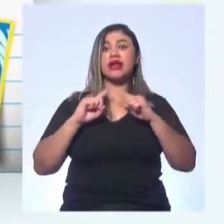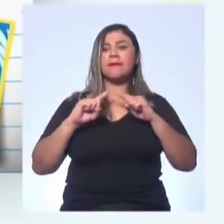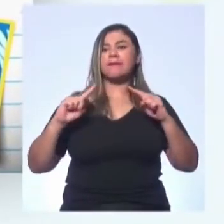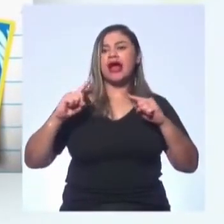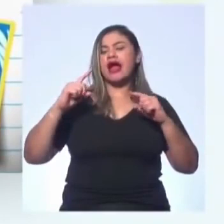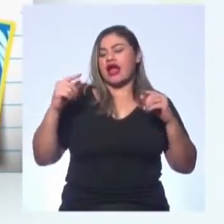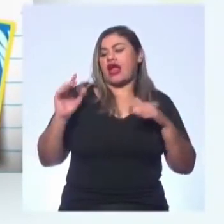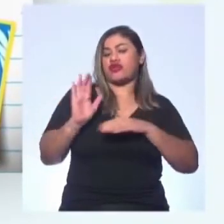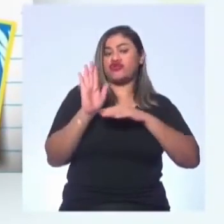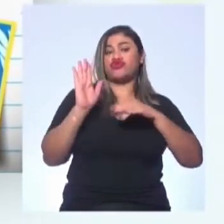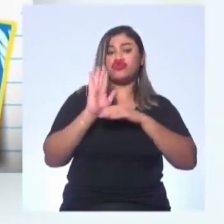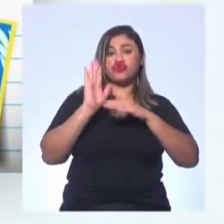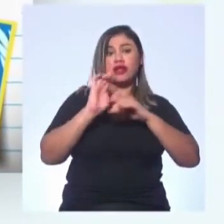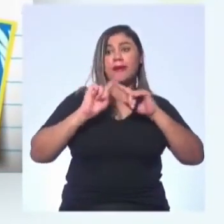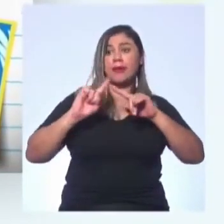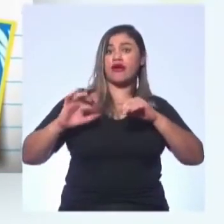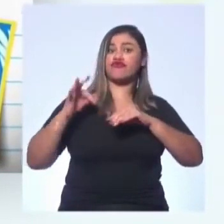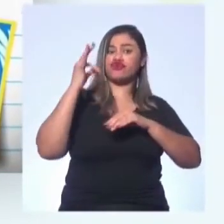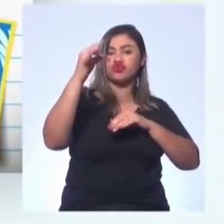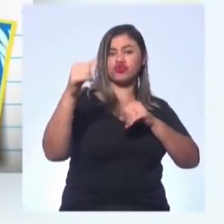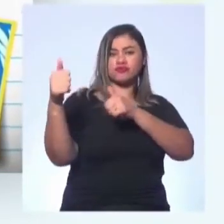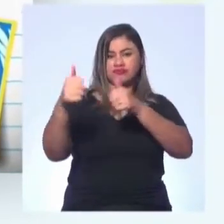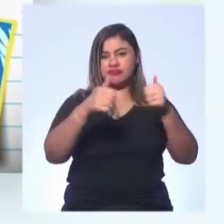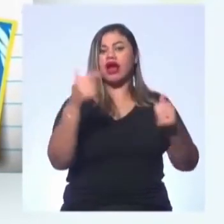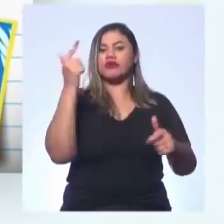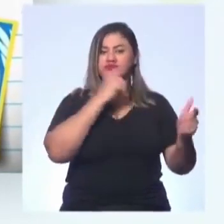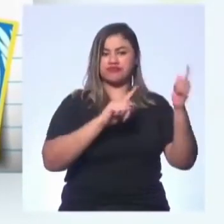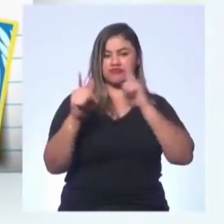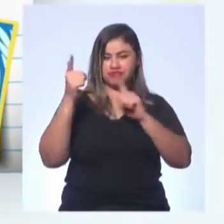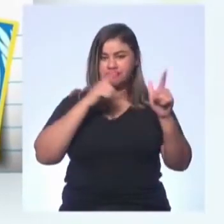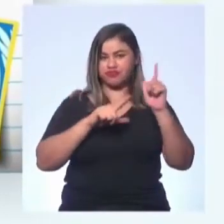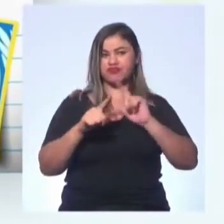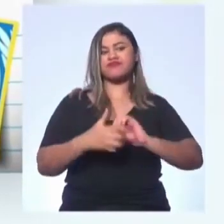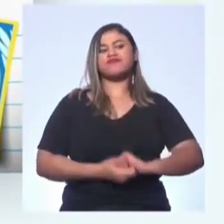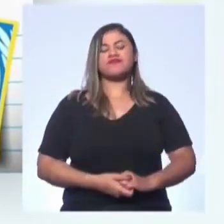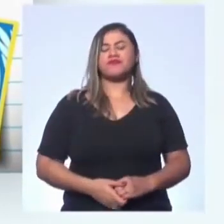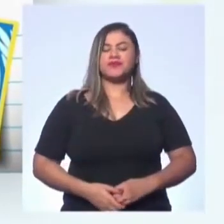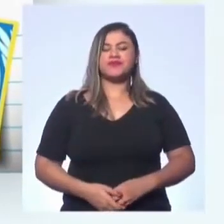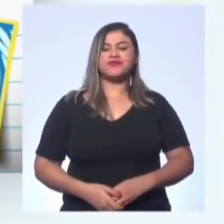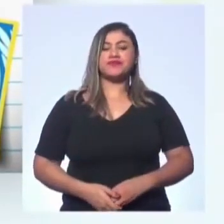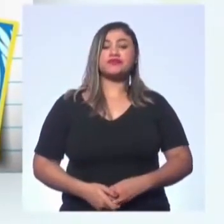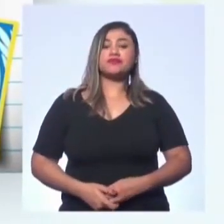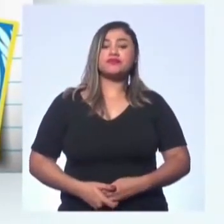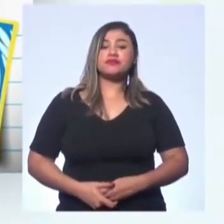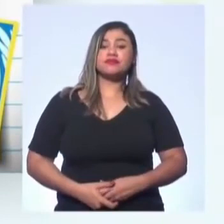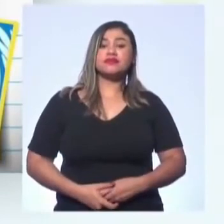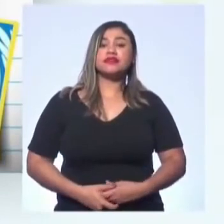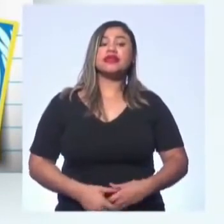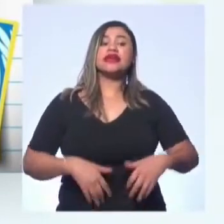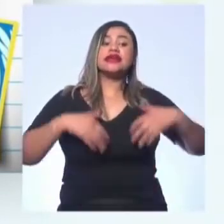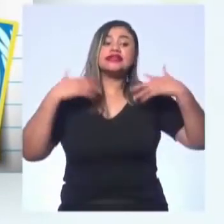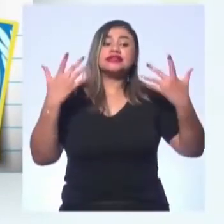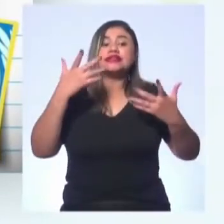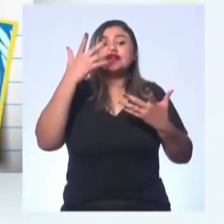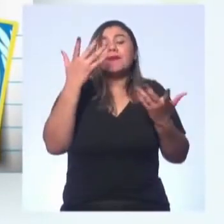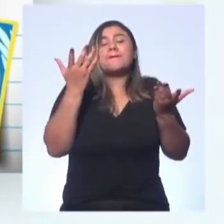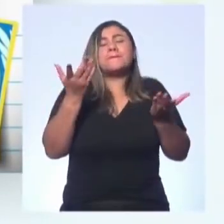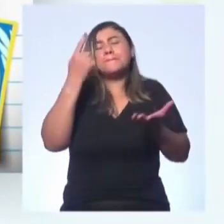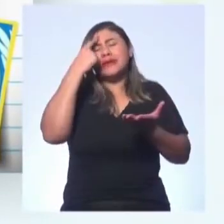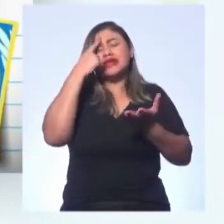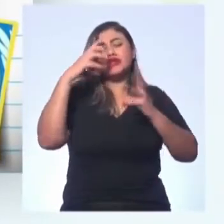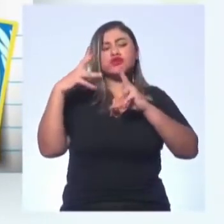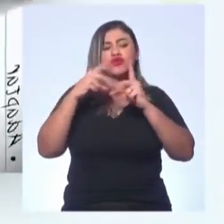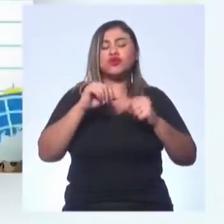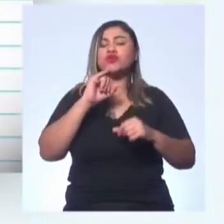a possibilidade de as gerações futuras atenderem às suas próprias necessidades. Então, juntando tudo, fica fácil entender